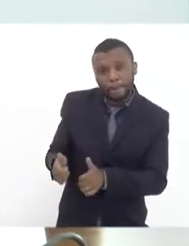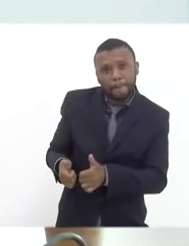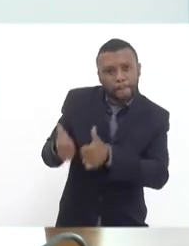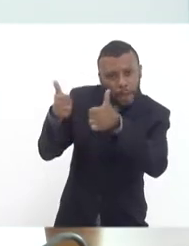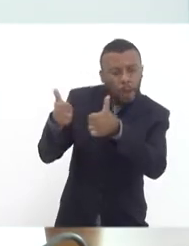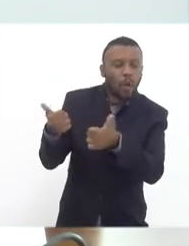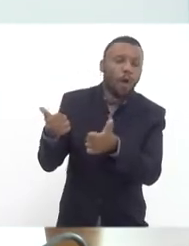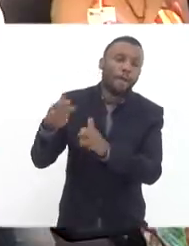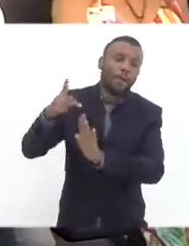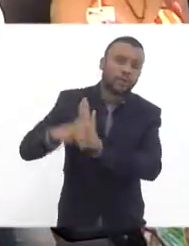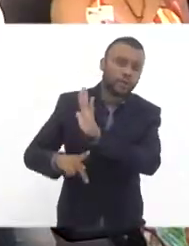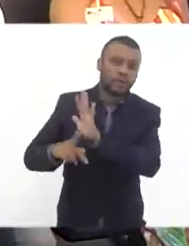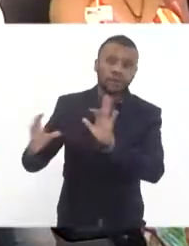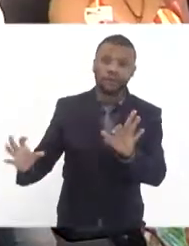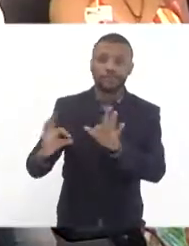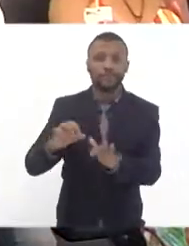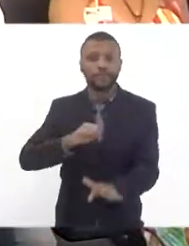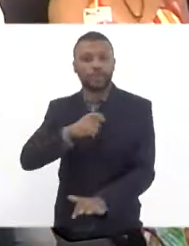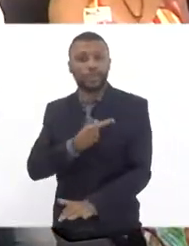Ronaldo.